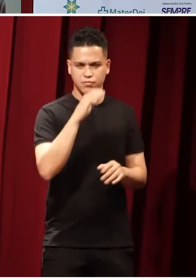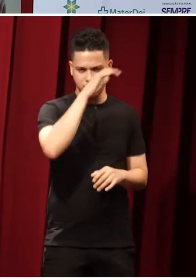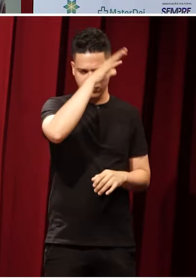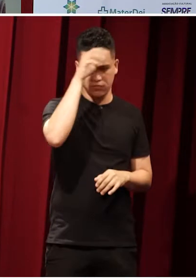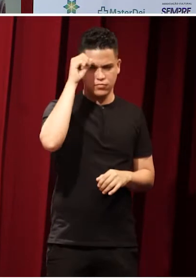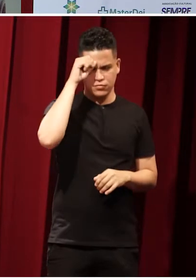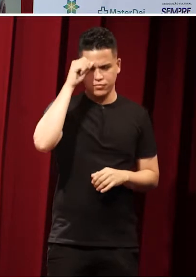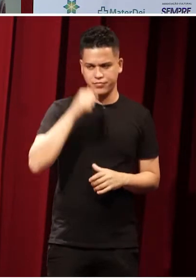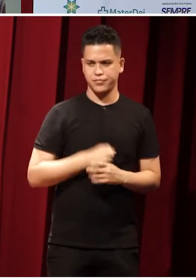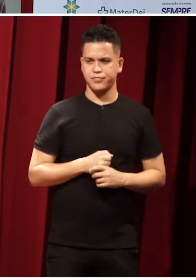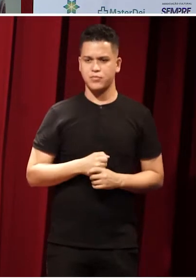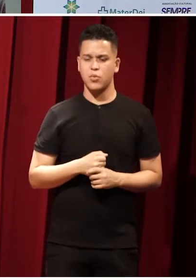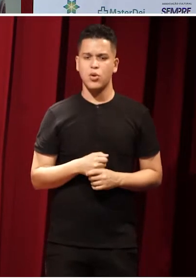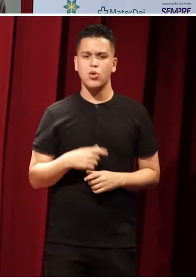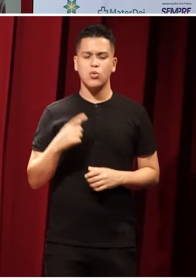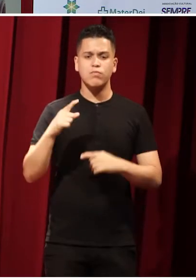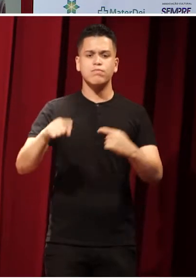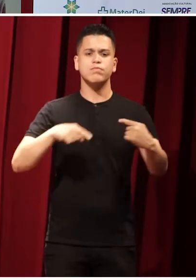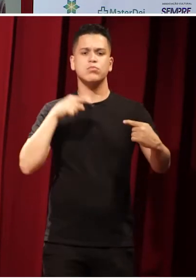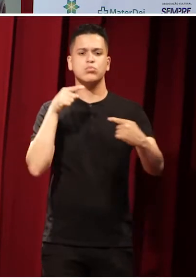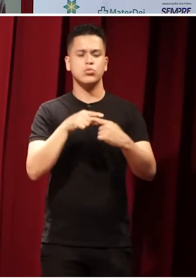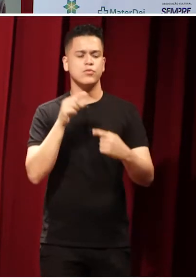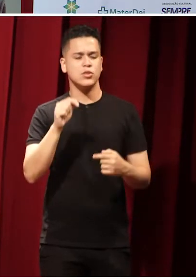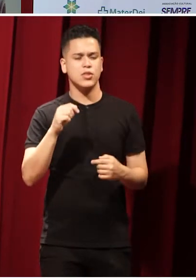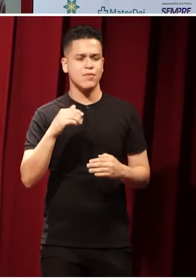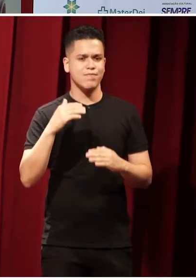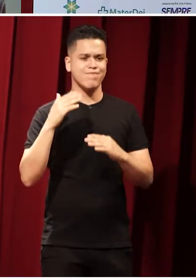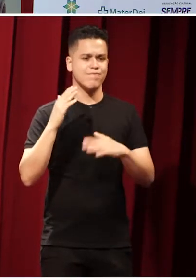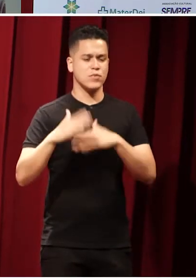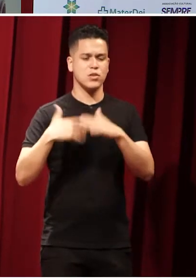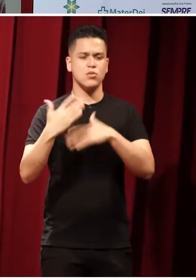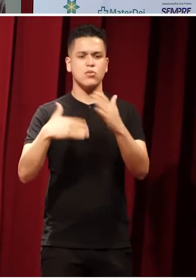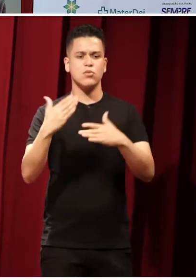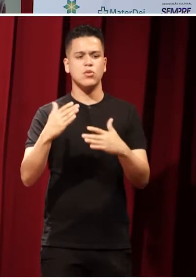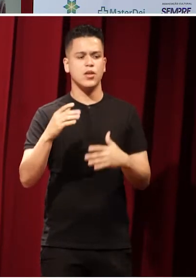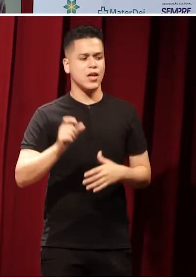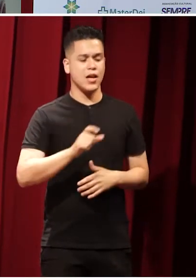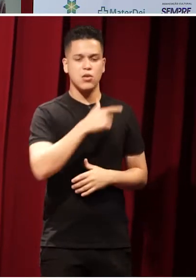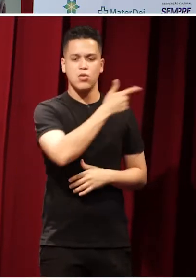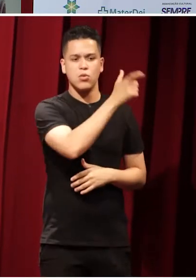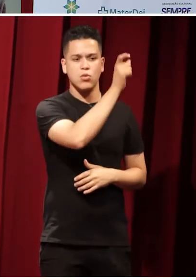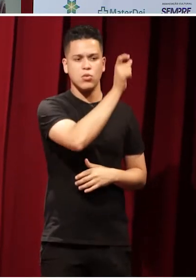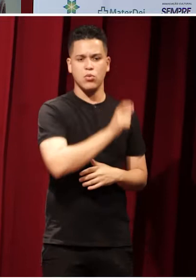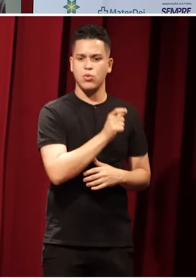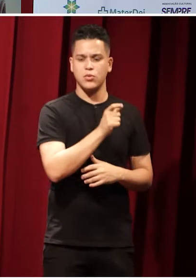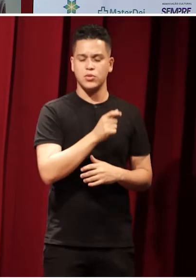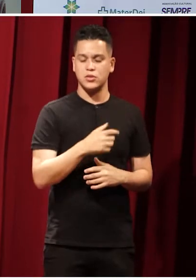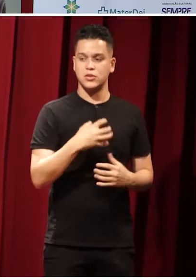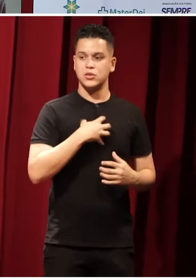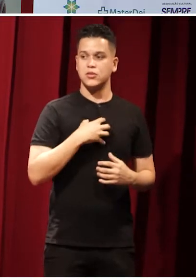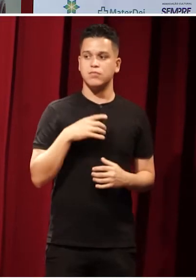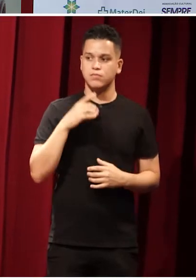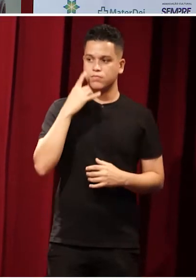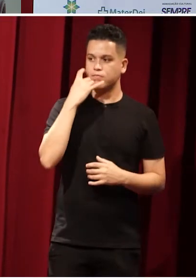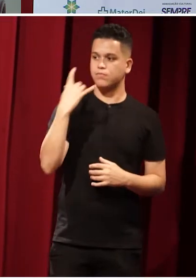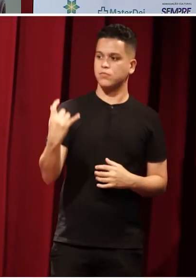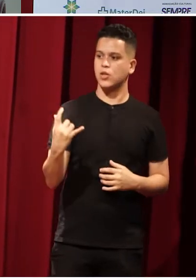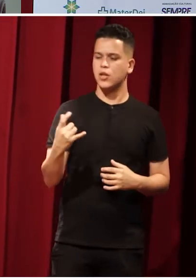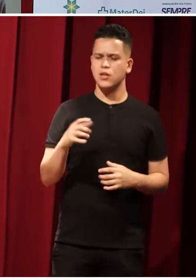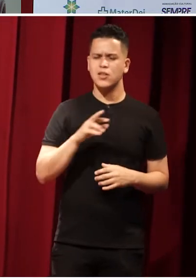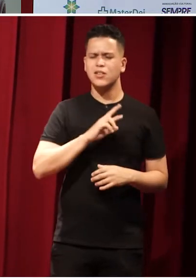num desenvolvimento que seja capaz de atrair empreendedores responsáveis e